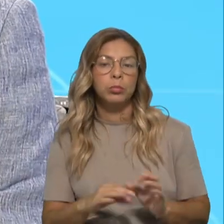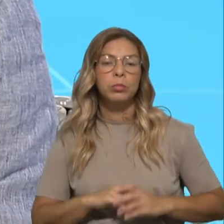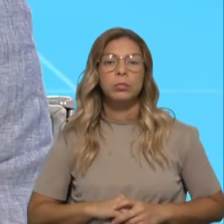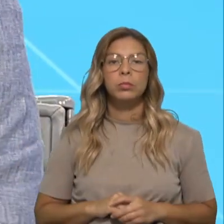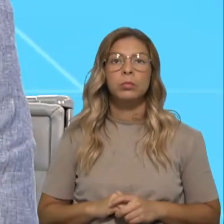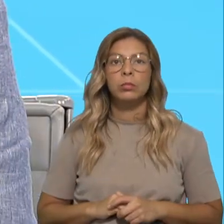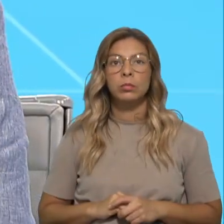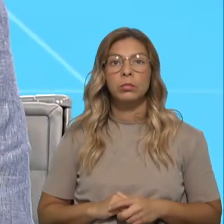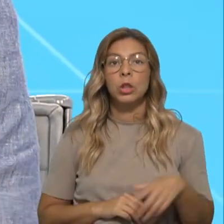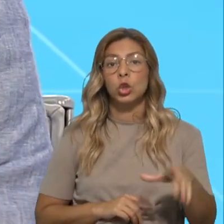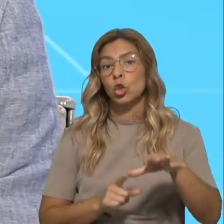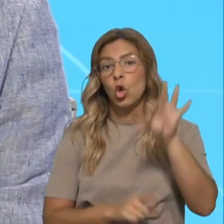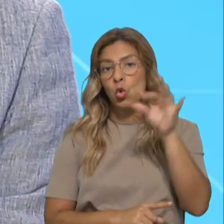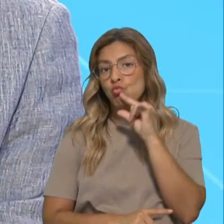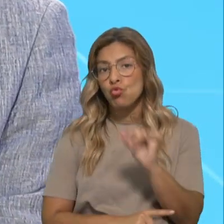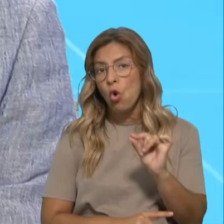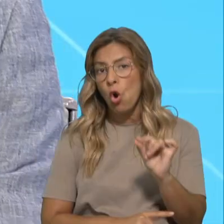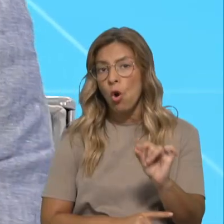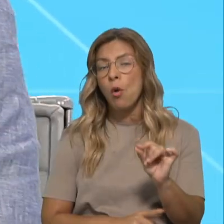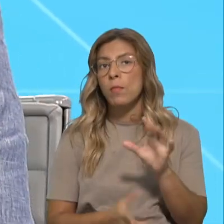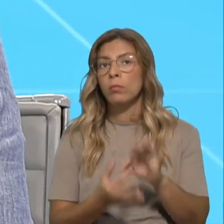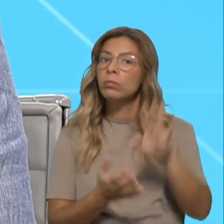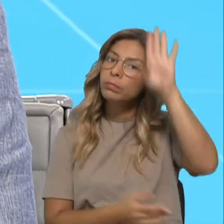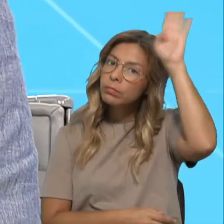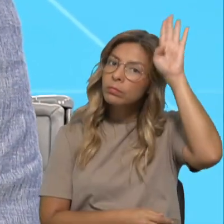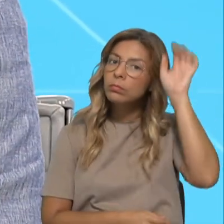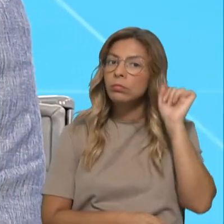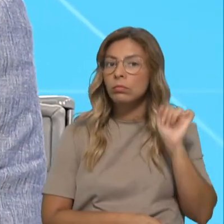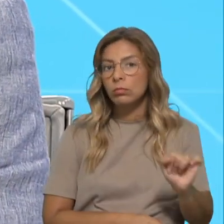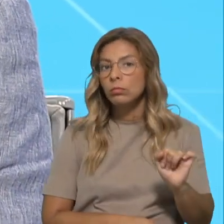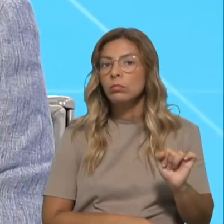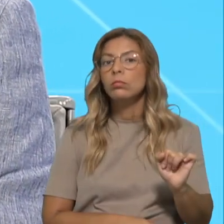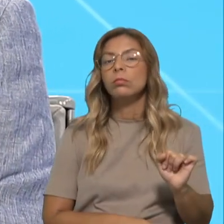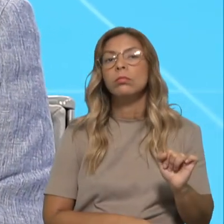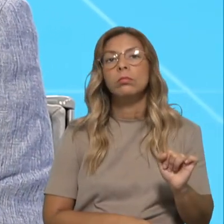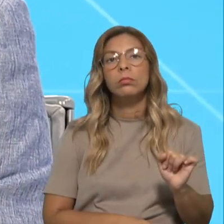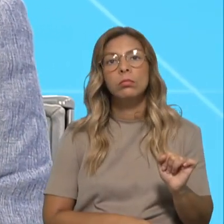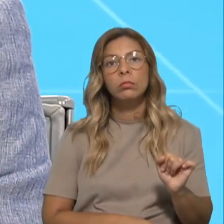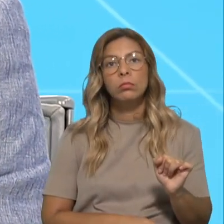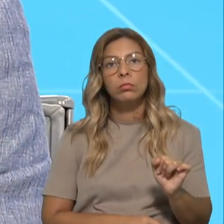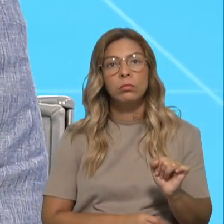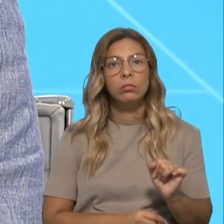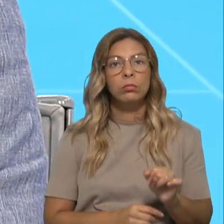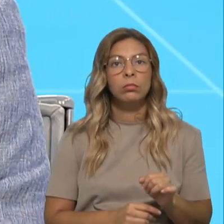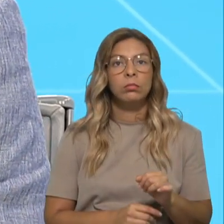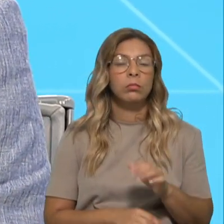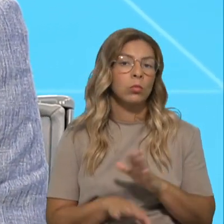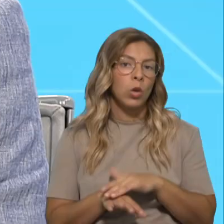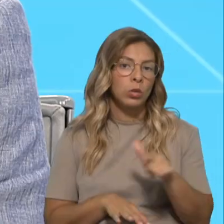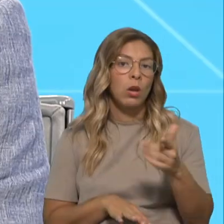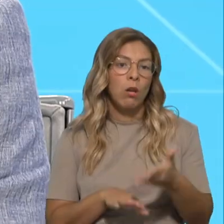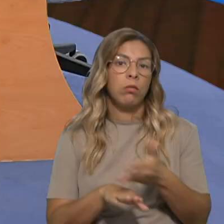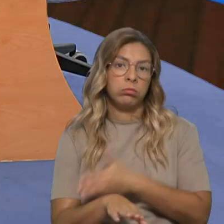Ele escolheu o seu nome em ligação com Leão XIII, o fundador da doutrina social da Igreja, do pensamento moderno da